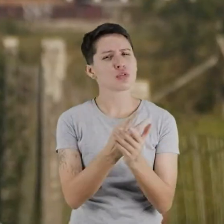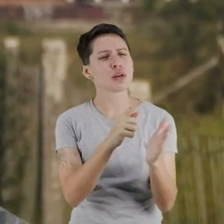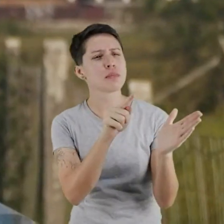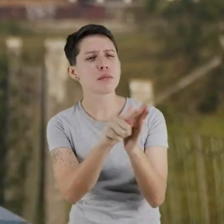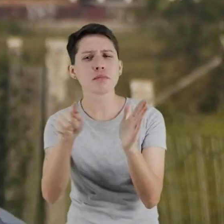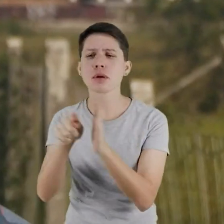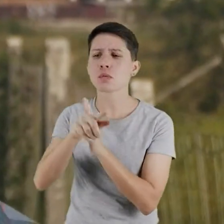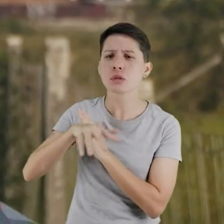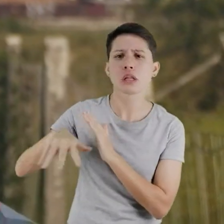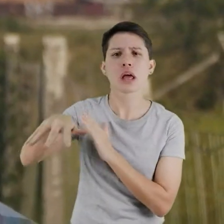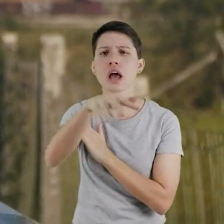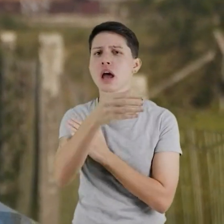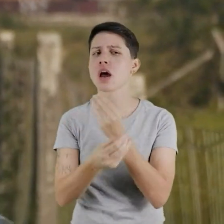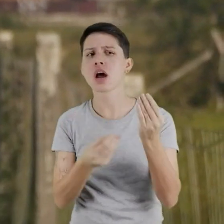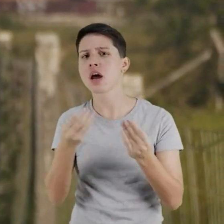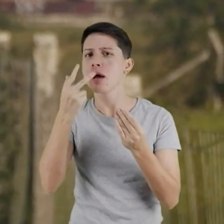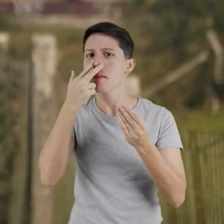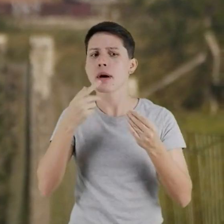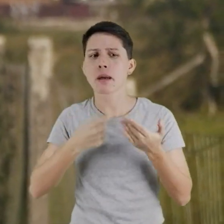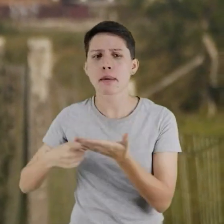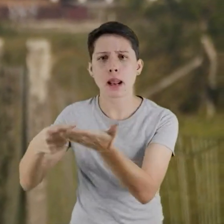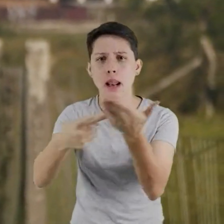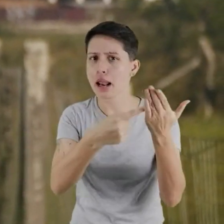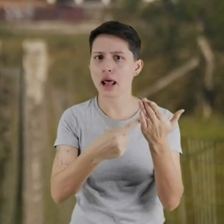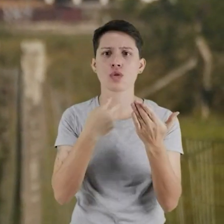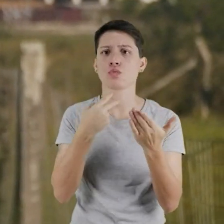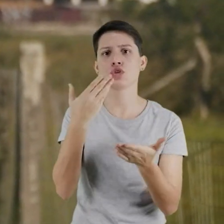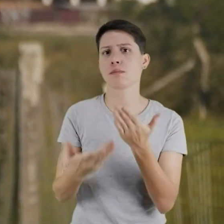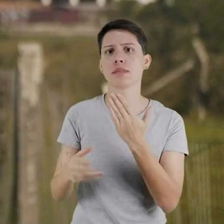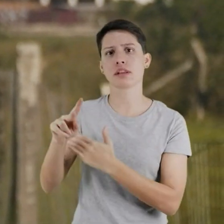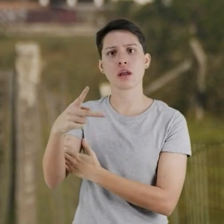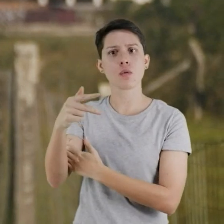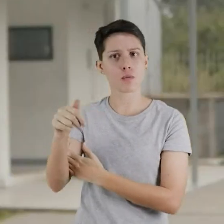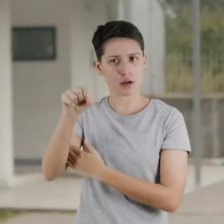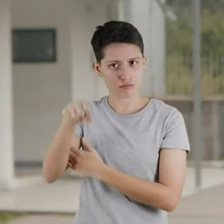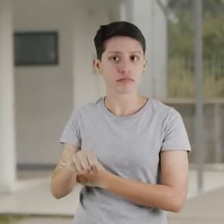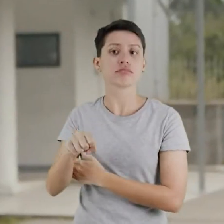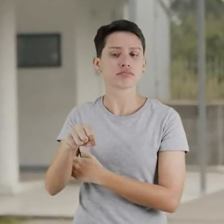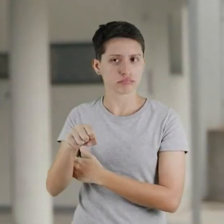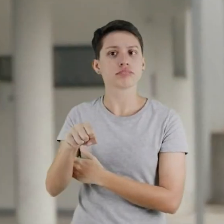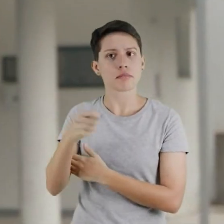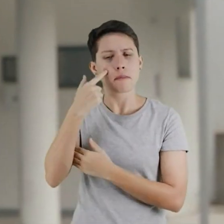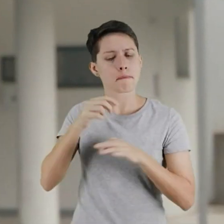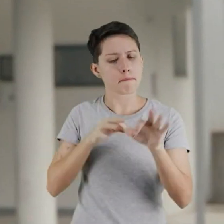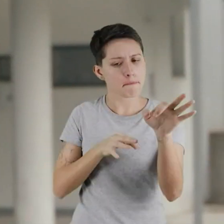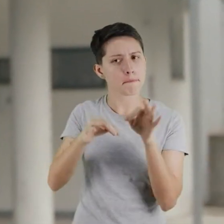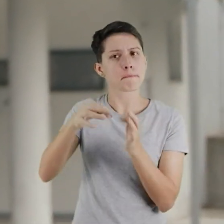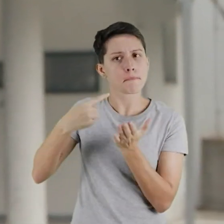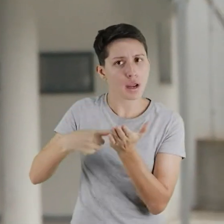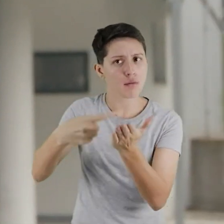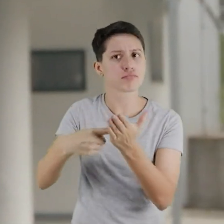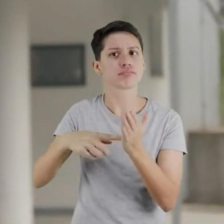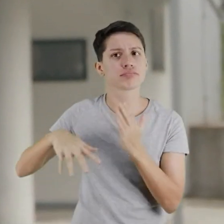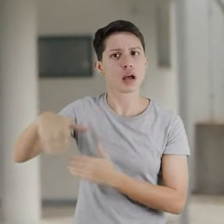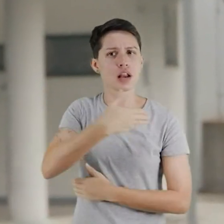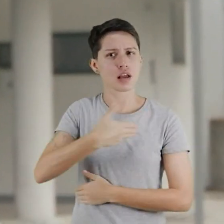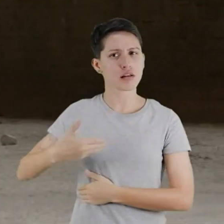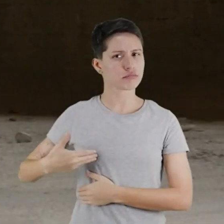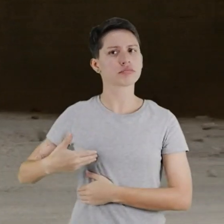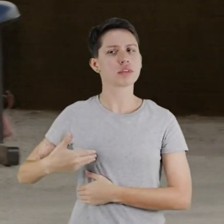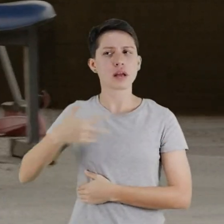Se você sair perguntando na rua aqui, há um consenso de que essa UPA não podia sair daqui. Um descaso planejado, programado com as